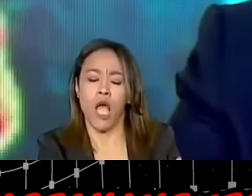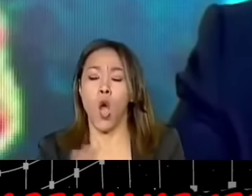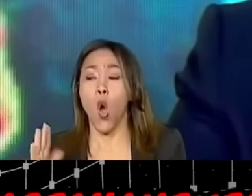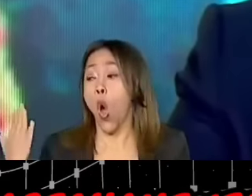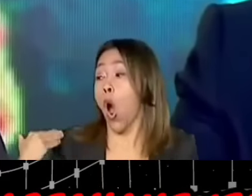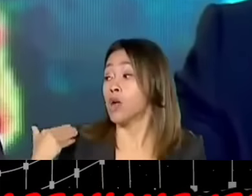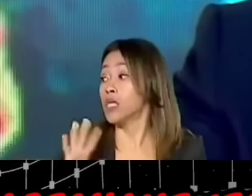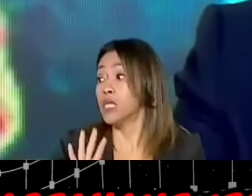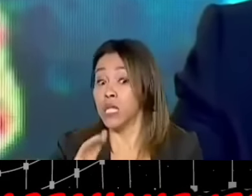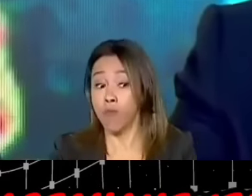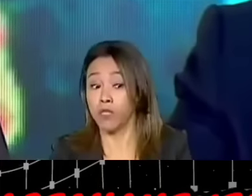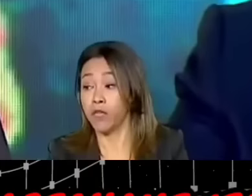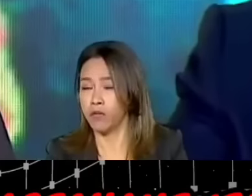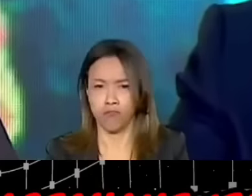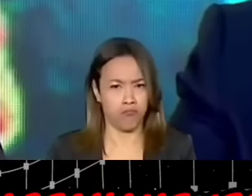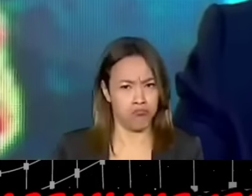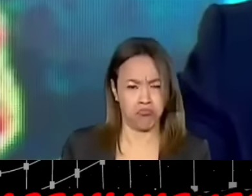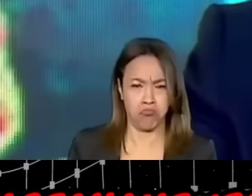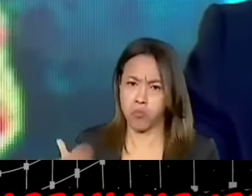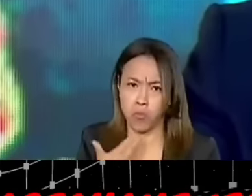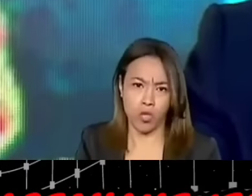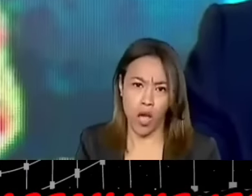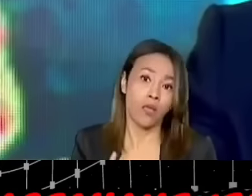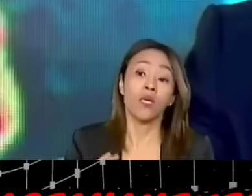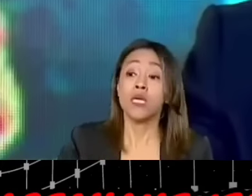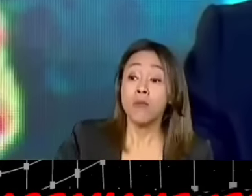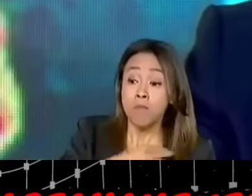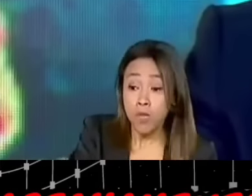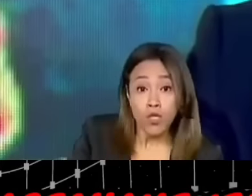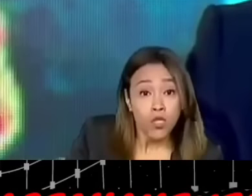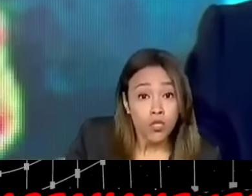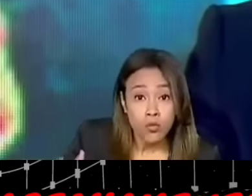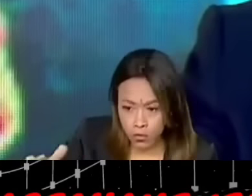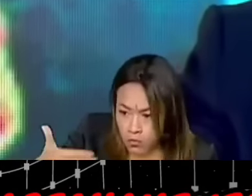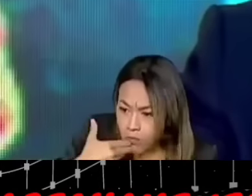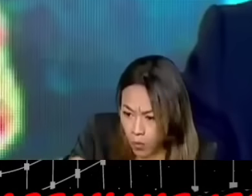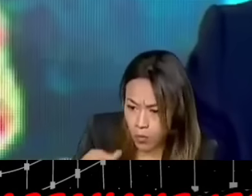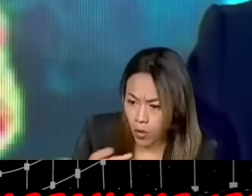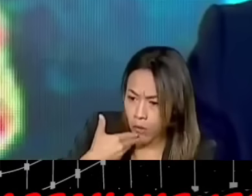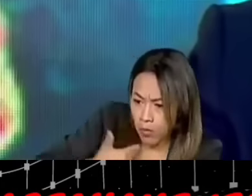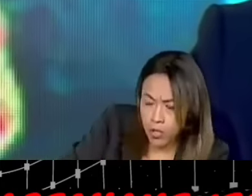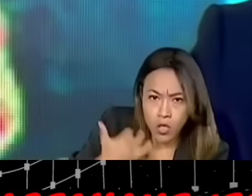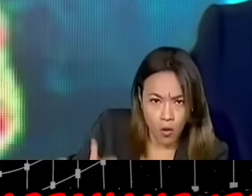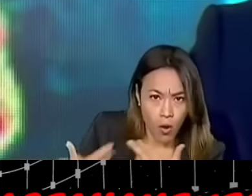investigar. Nenhum ministro de Estado, nenhum, se dirigiu a mim para pedir qualquer